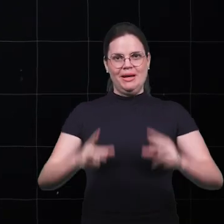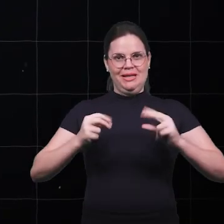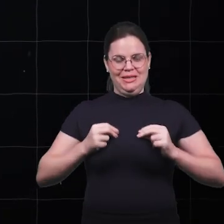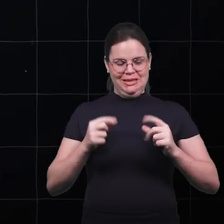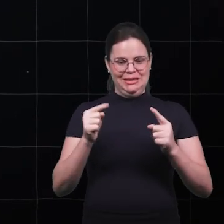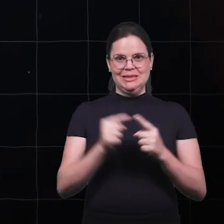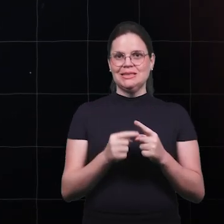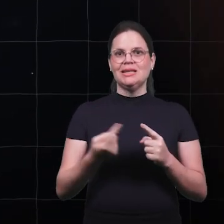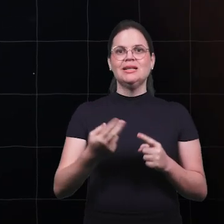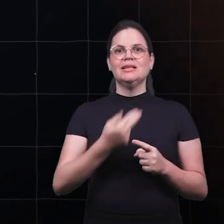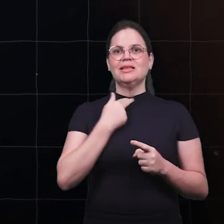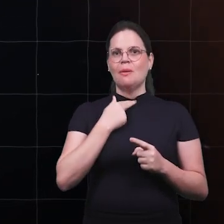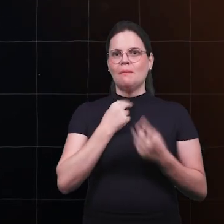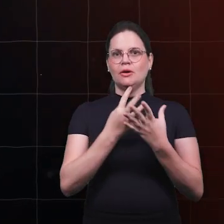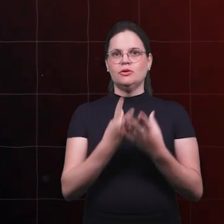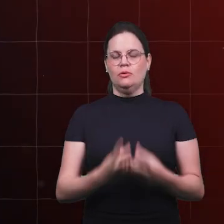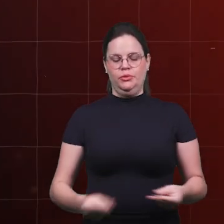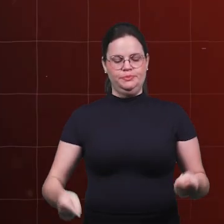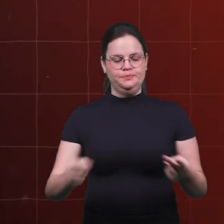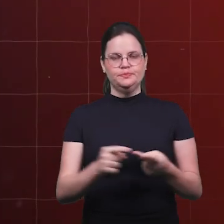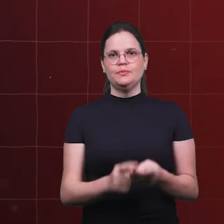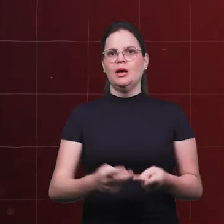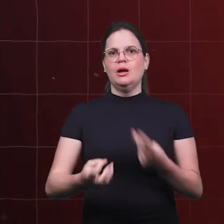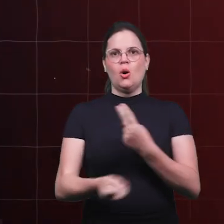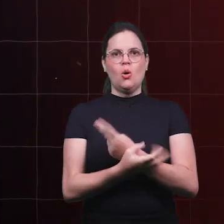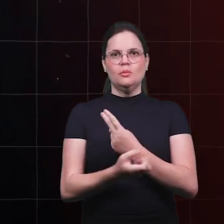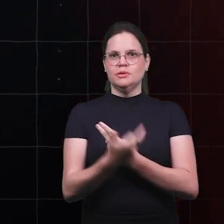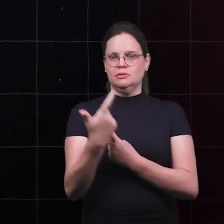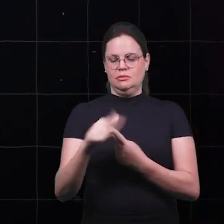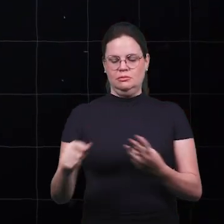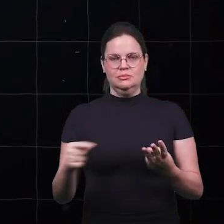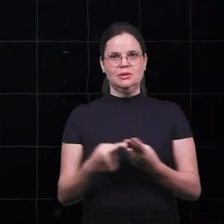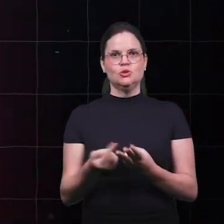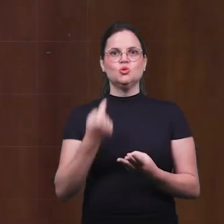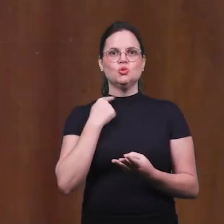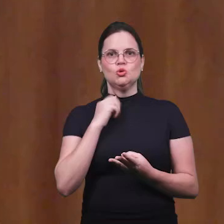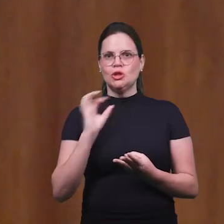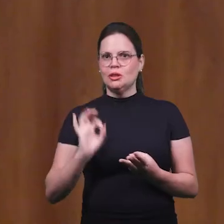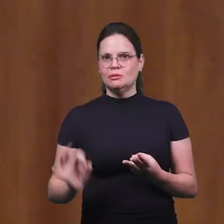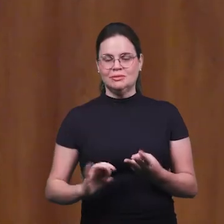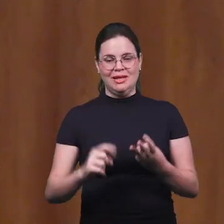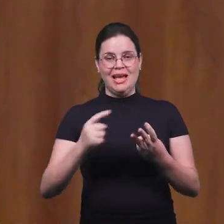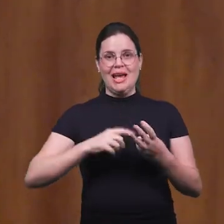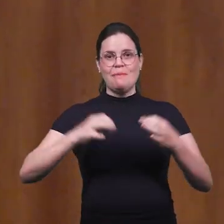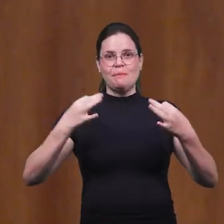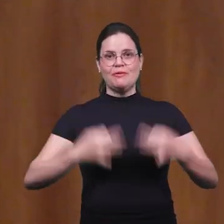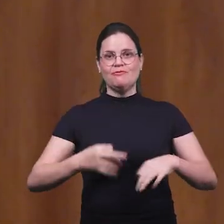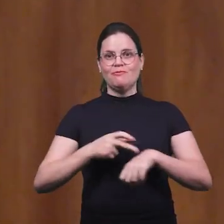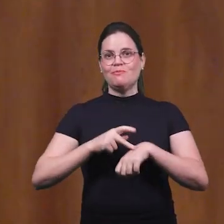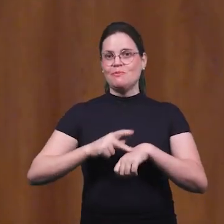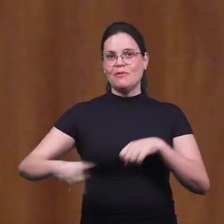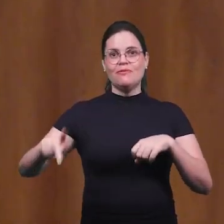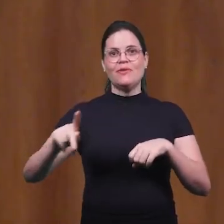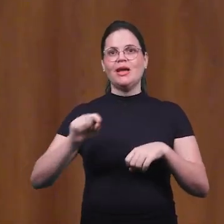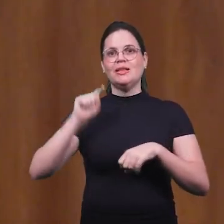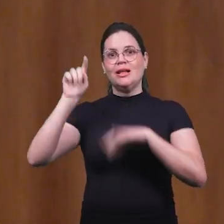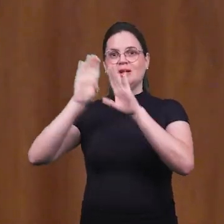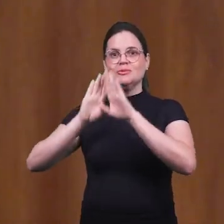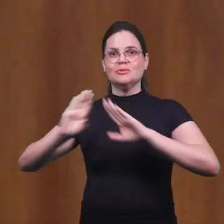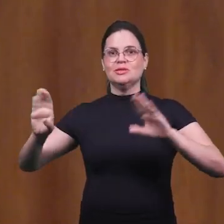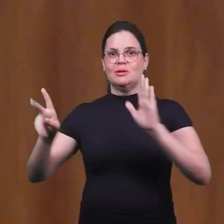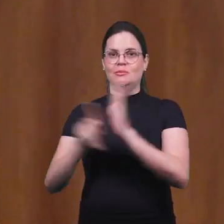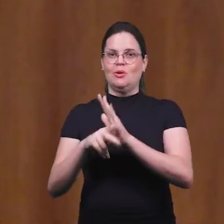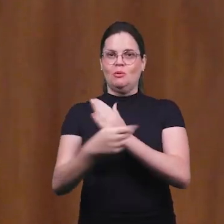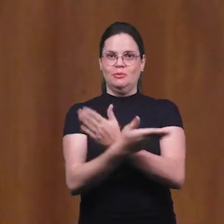se pode murchar, guardada nos céus para vós. Então, ela não pode murchar. A herança, se